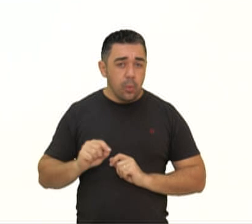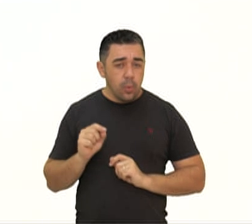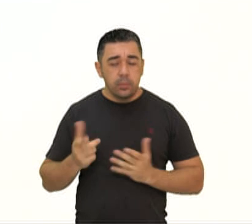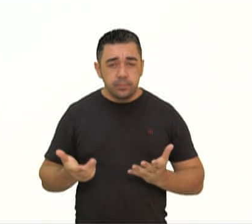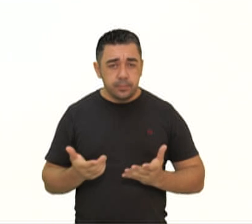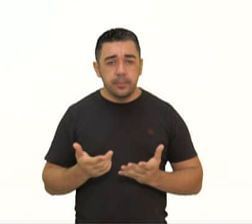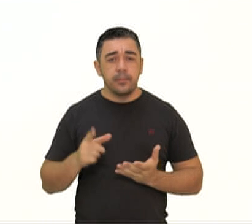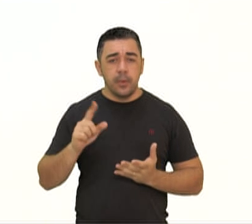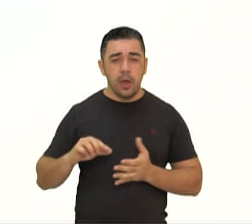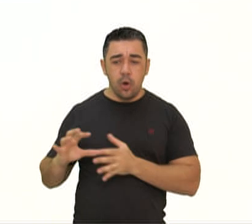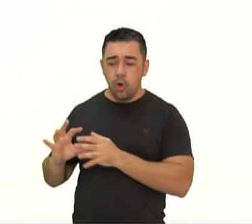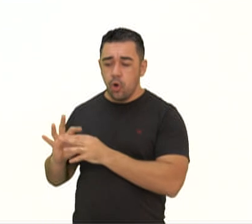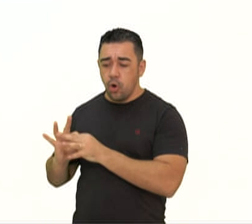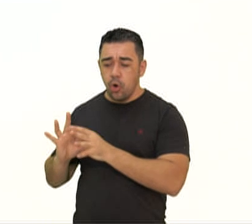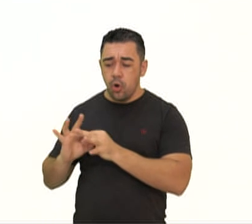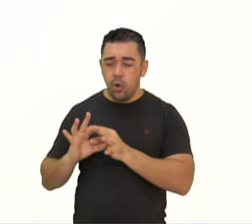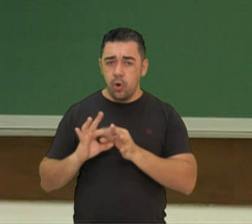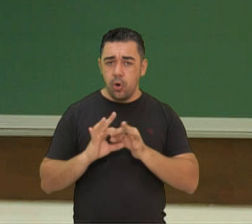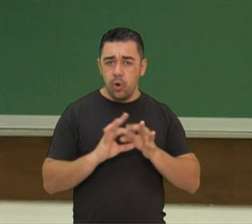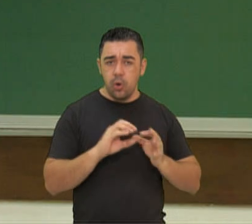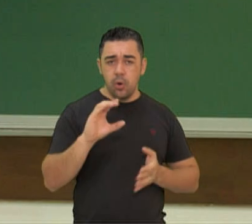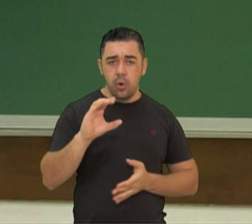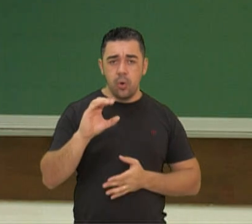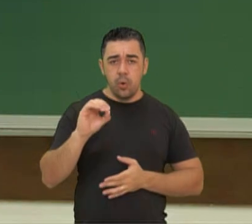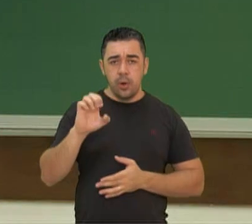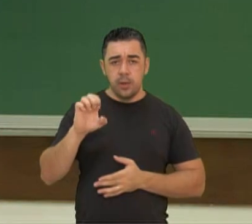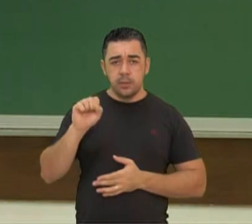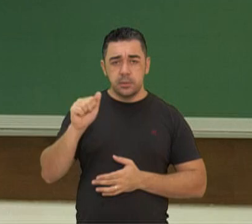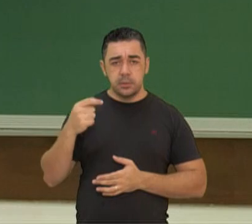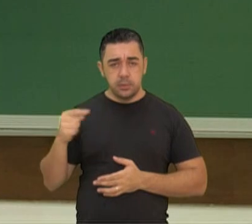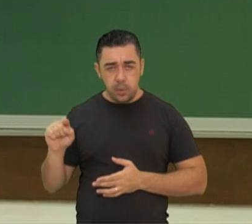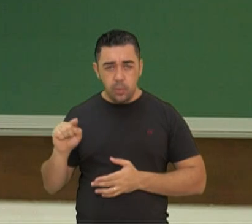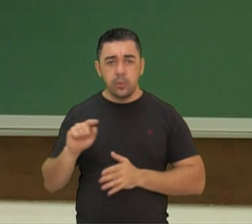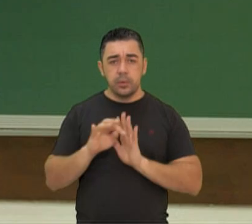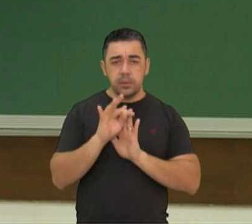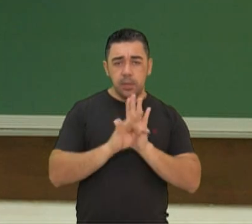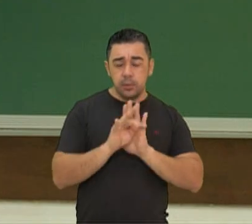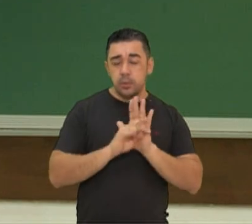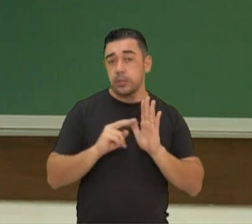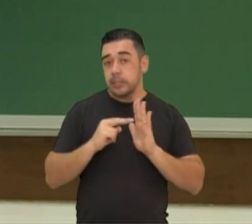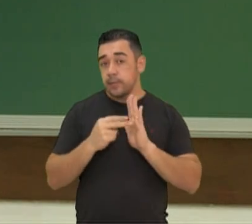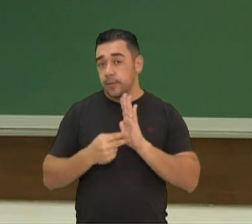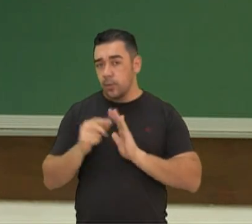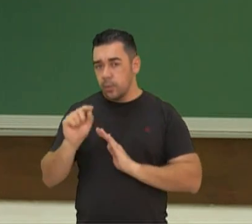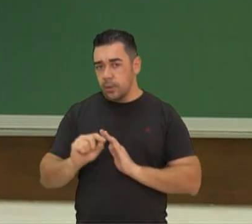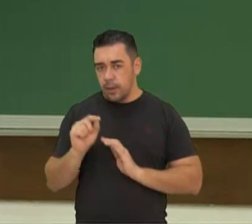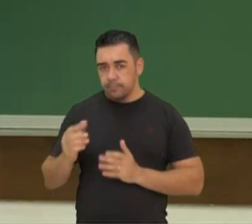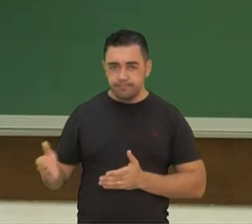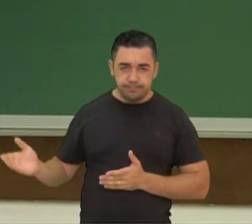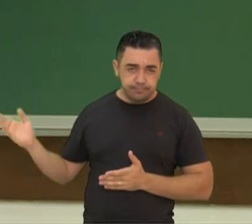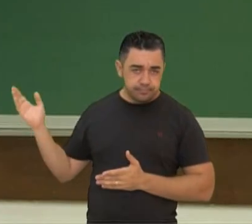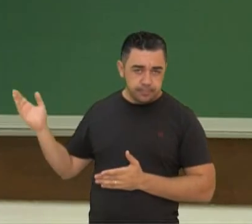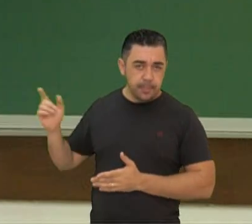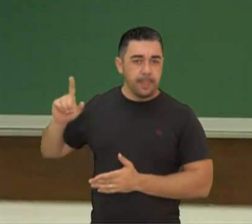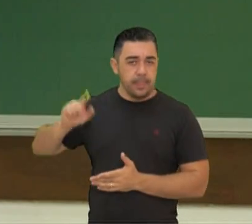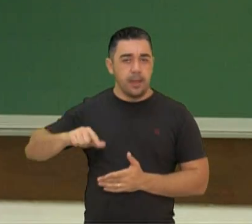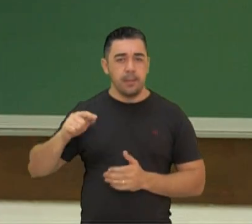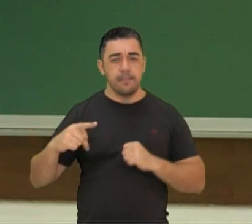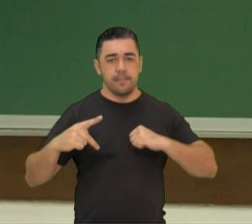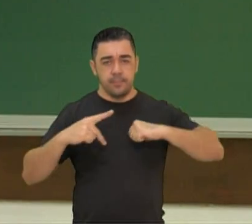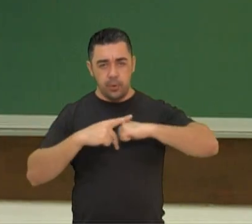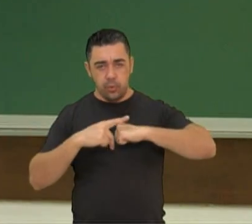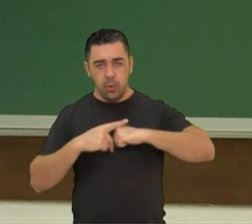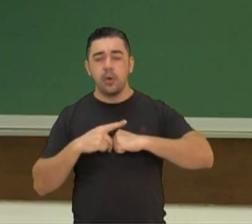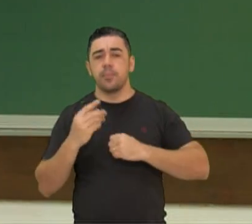à coesão textual. Significa, então, tudo isso daqui, tá? Está se referindo aos pronomes,